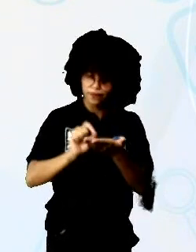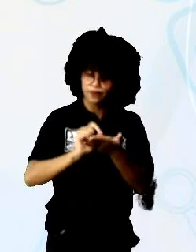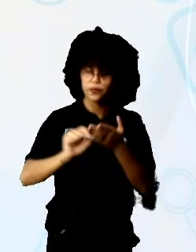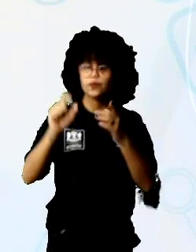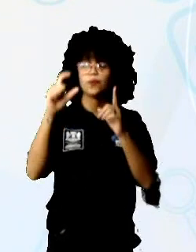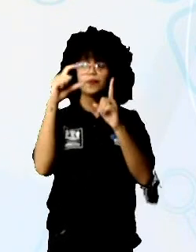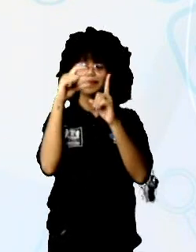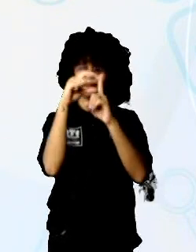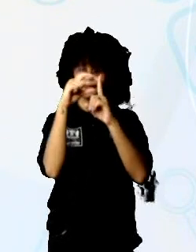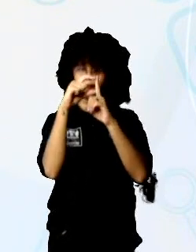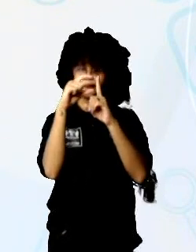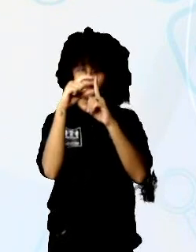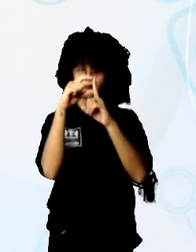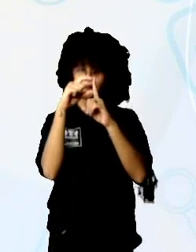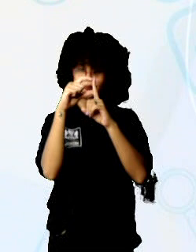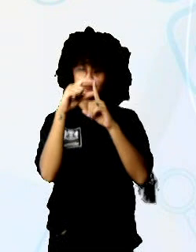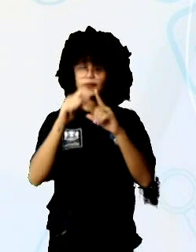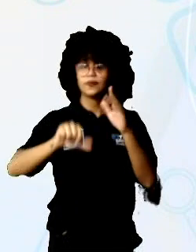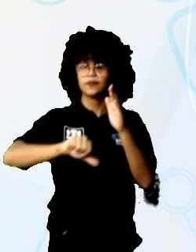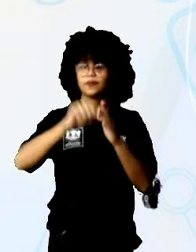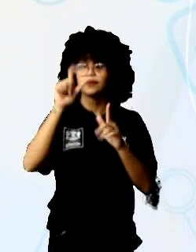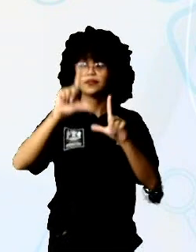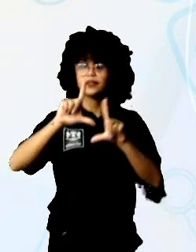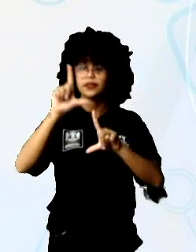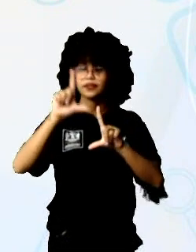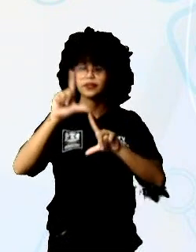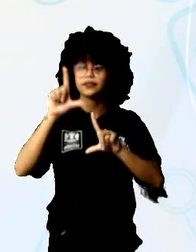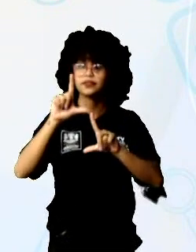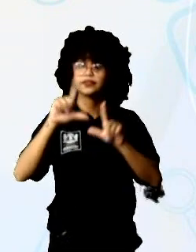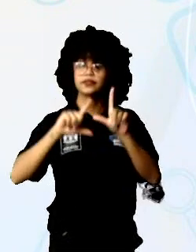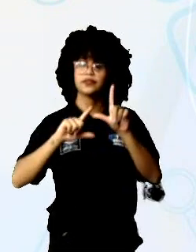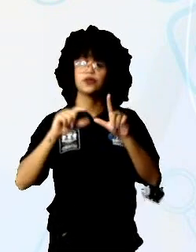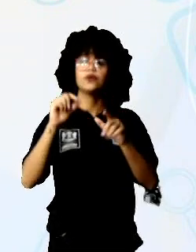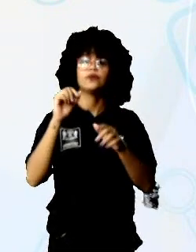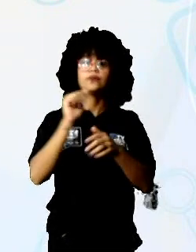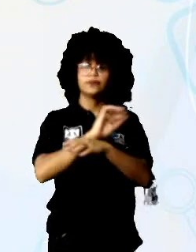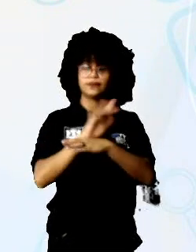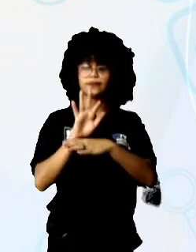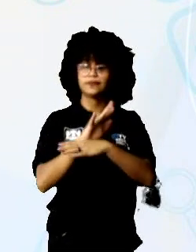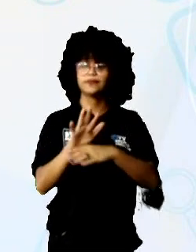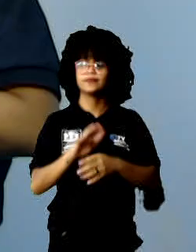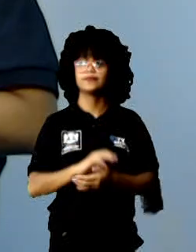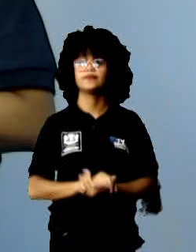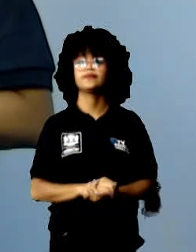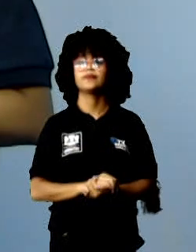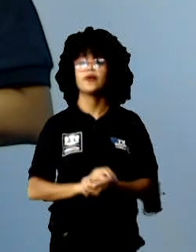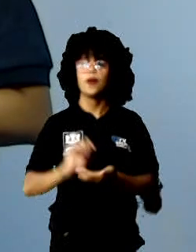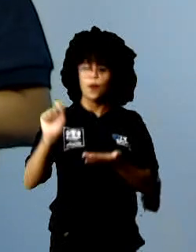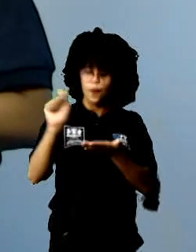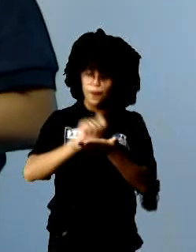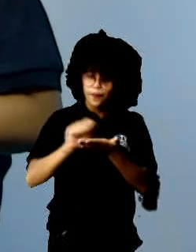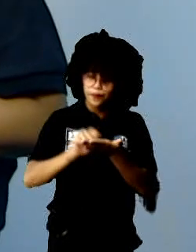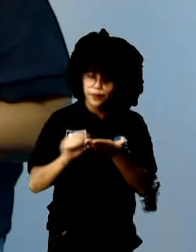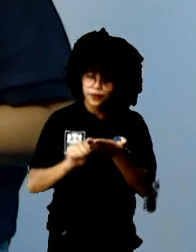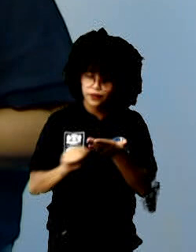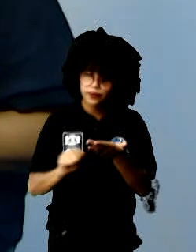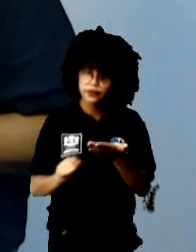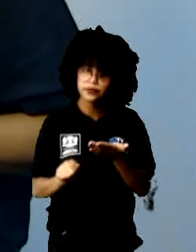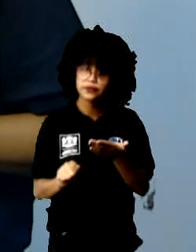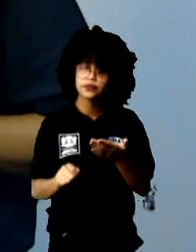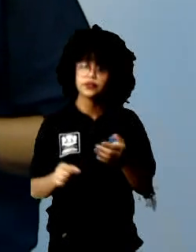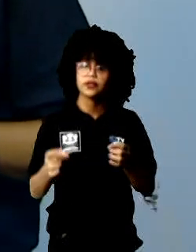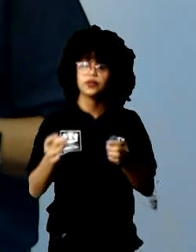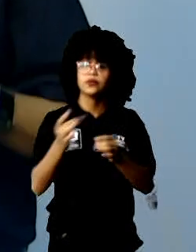uma palavrinha com a primeira letrinha do alfabeto pinte a última